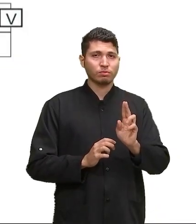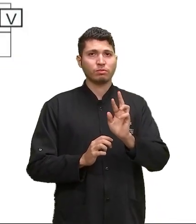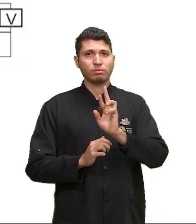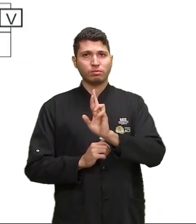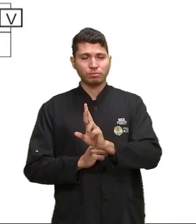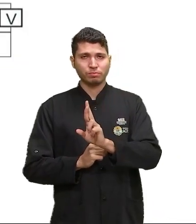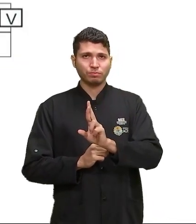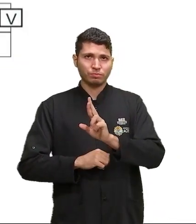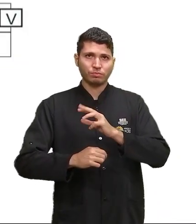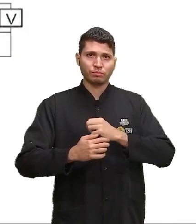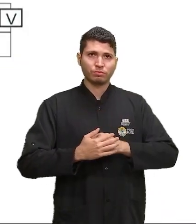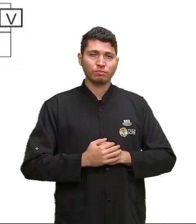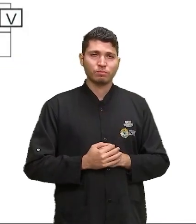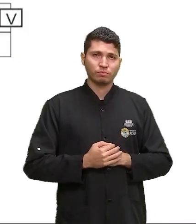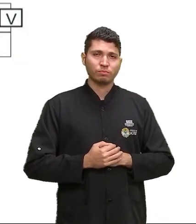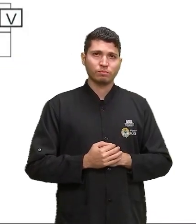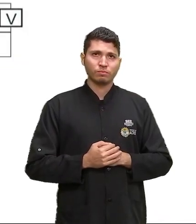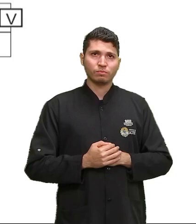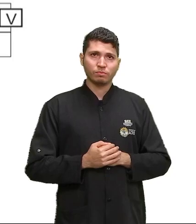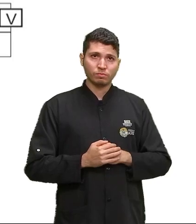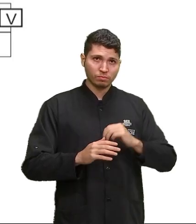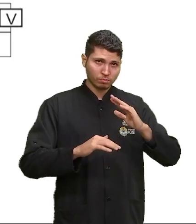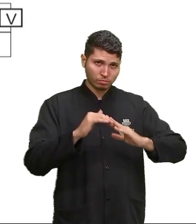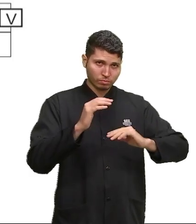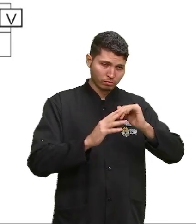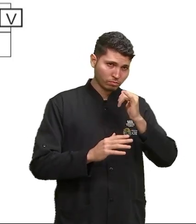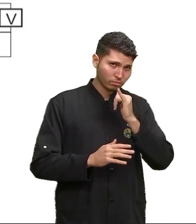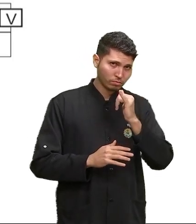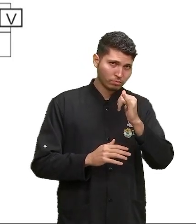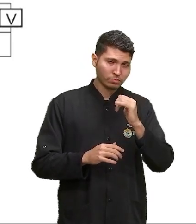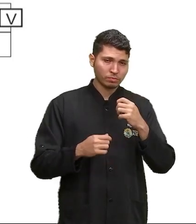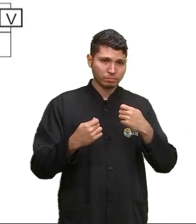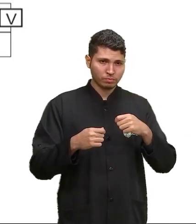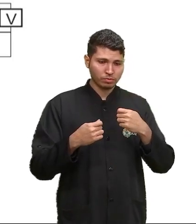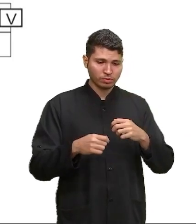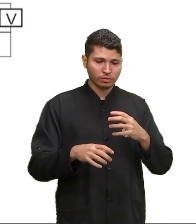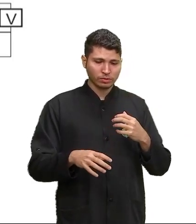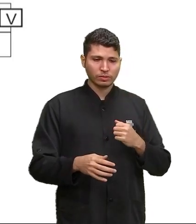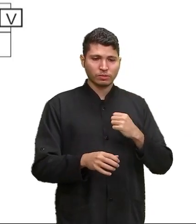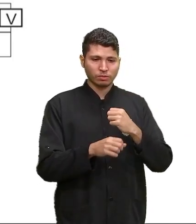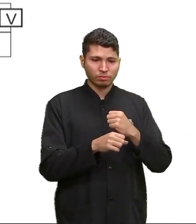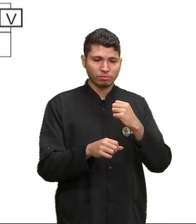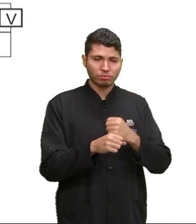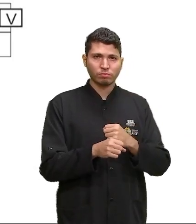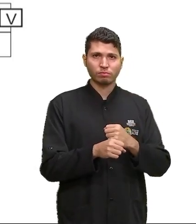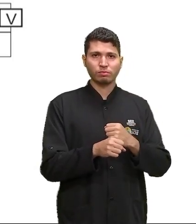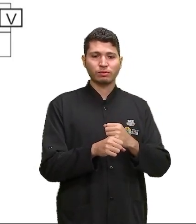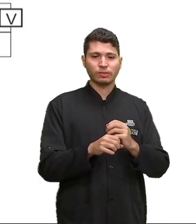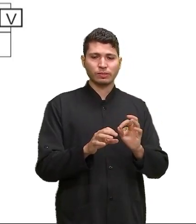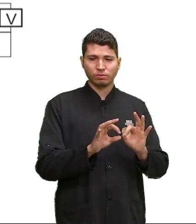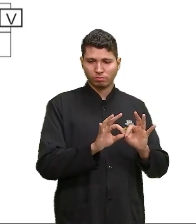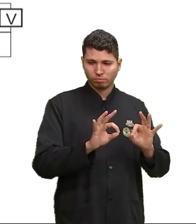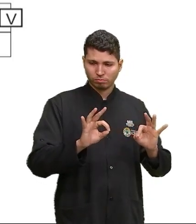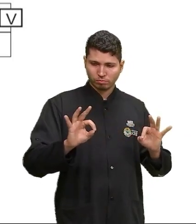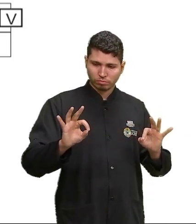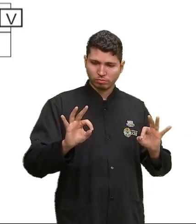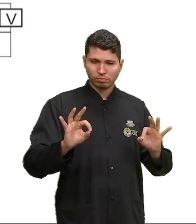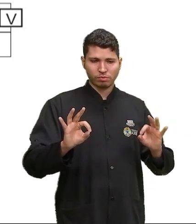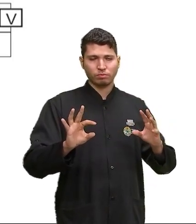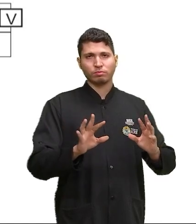Um eletricista precisa medir a resistência elétrica de uma lâmpada. Ele dispõe de uma pilha de uma lâmpada